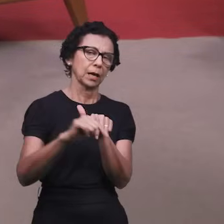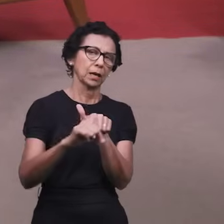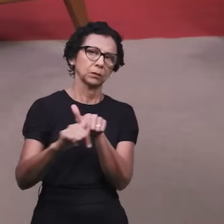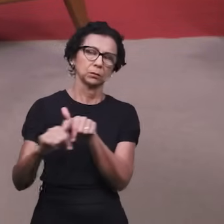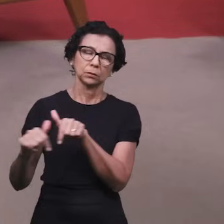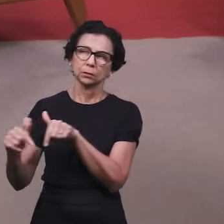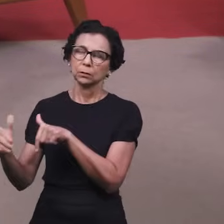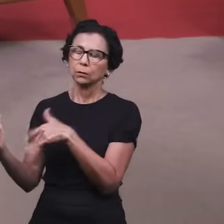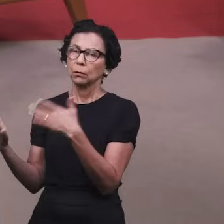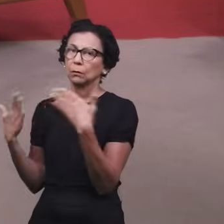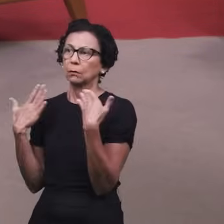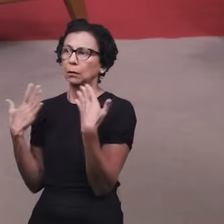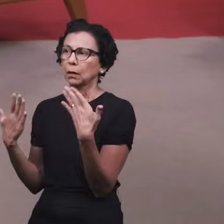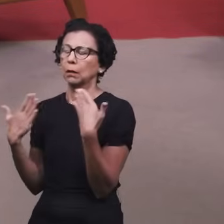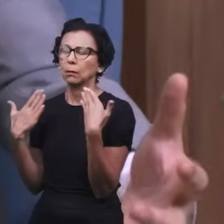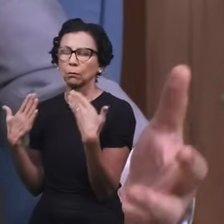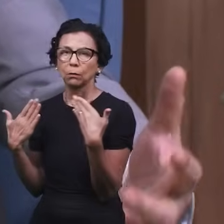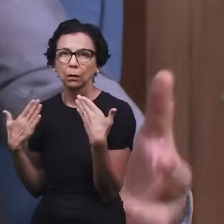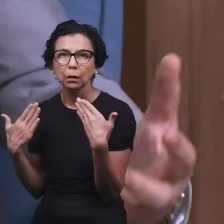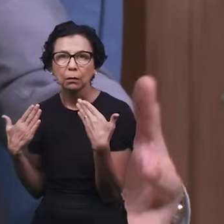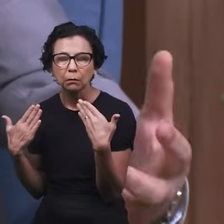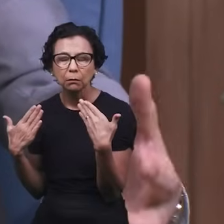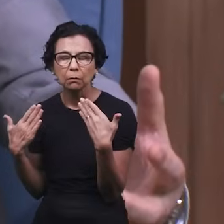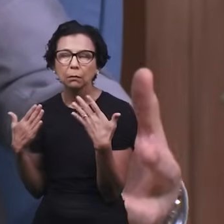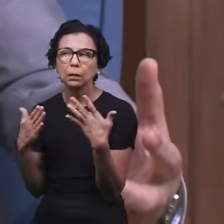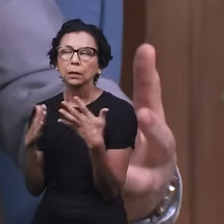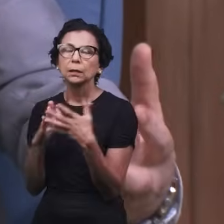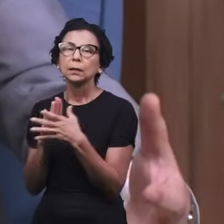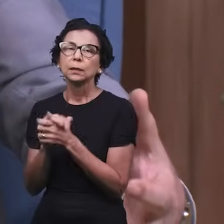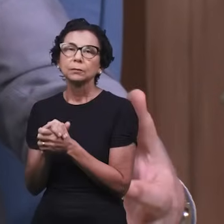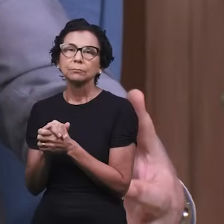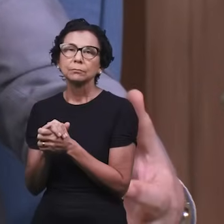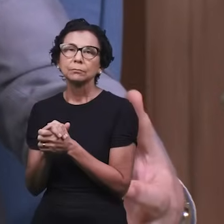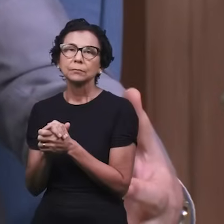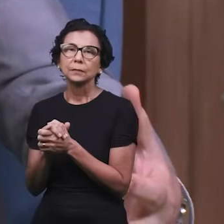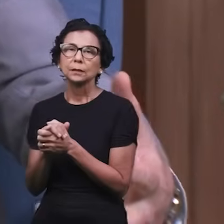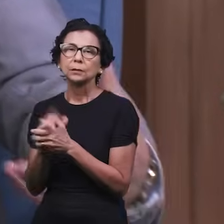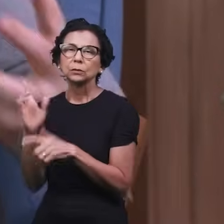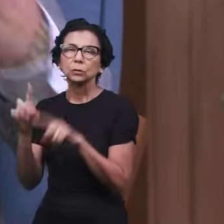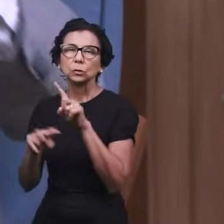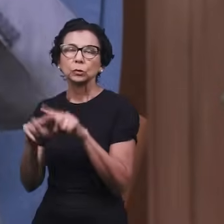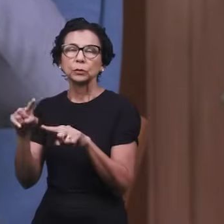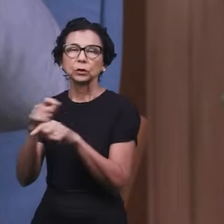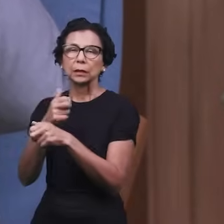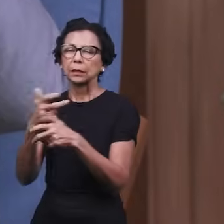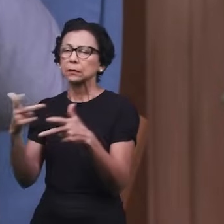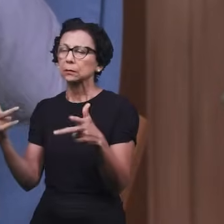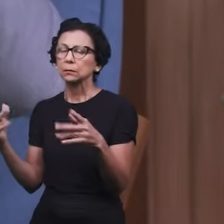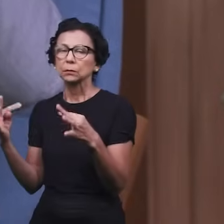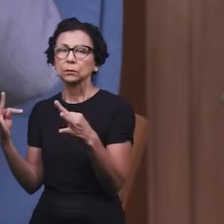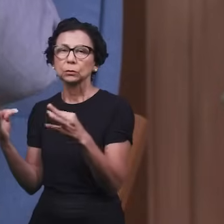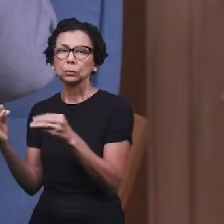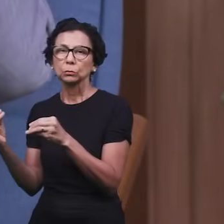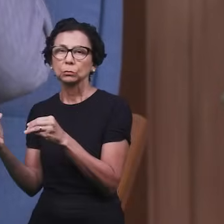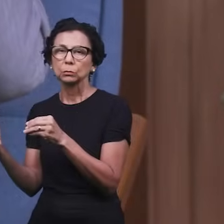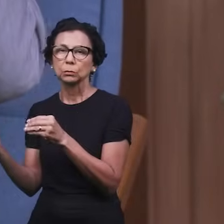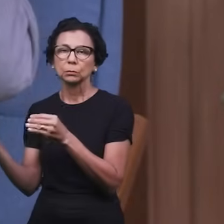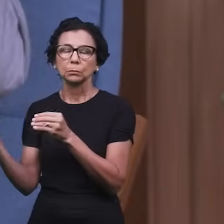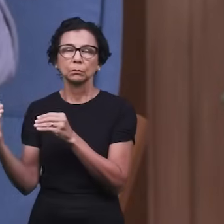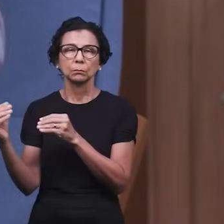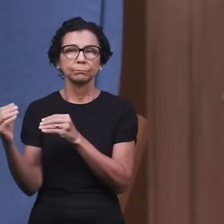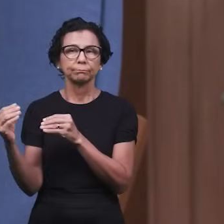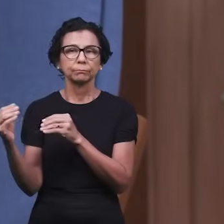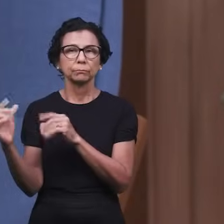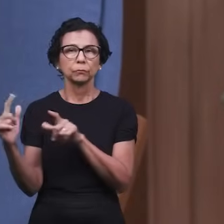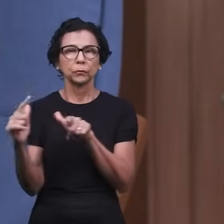O deserto não podia interferir na beleza, não podia interferir naquilo que